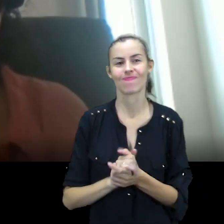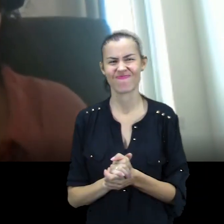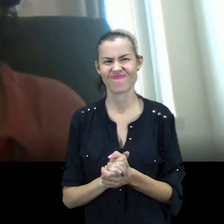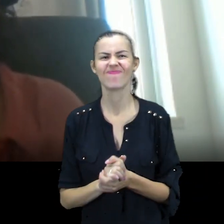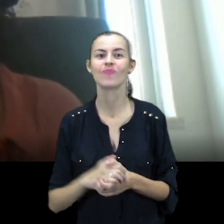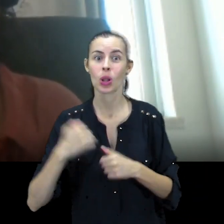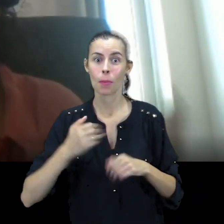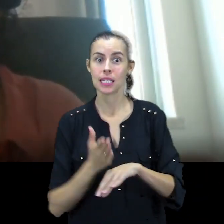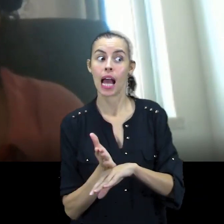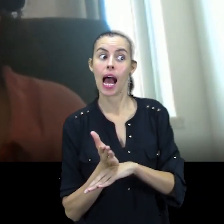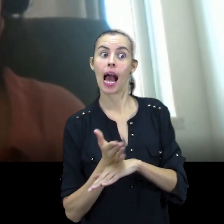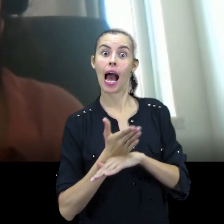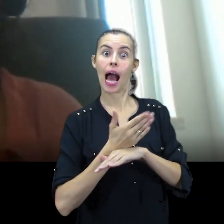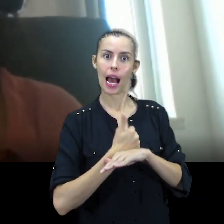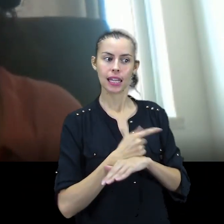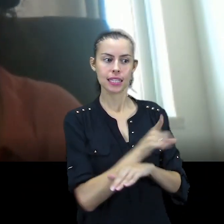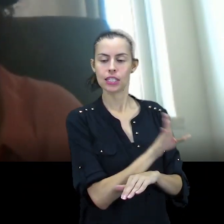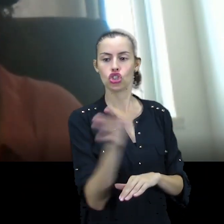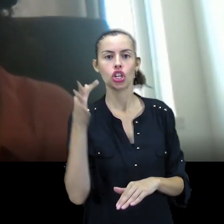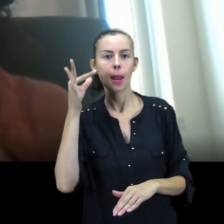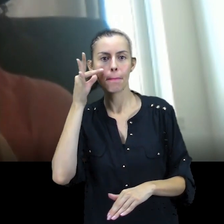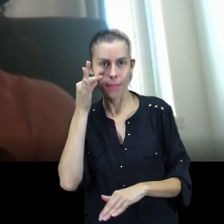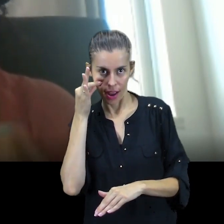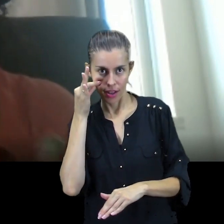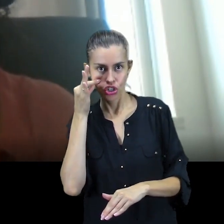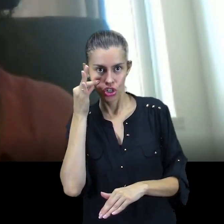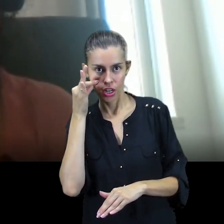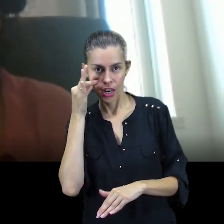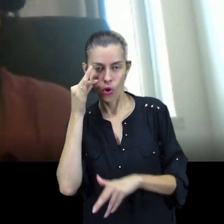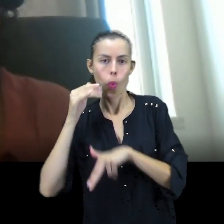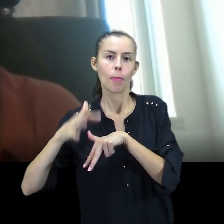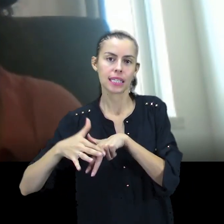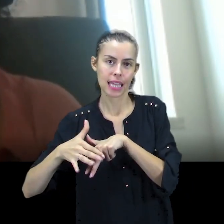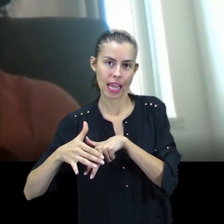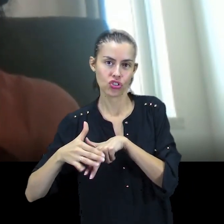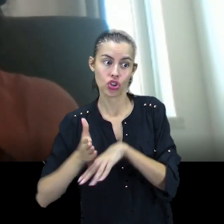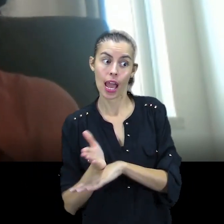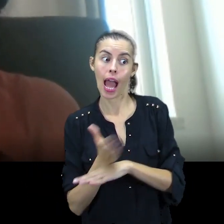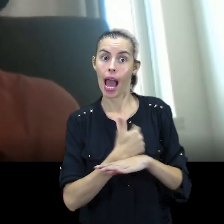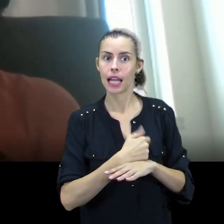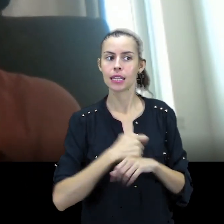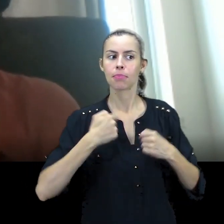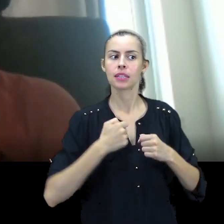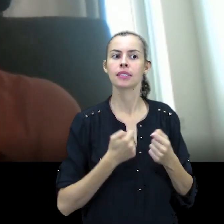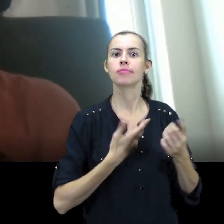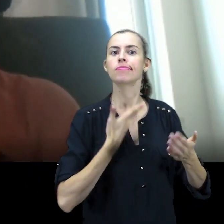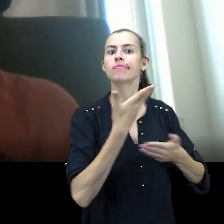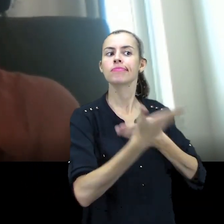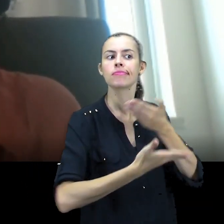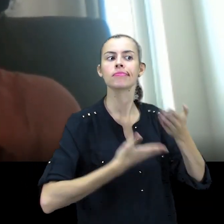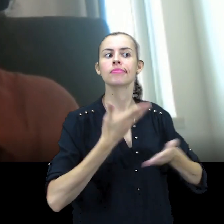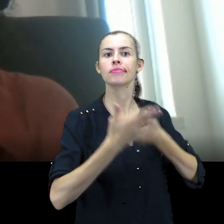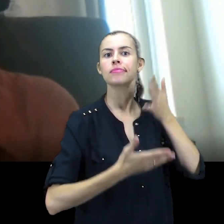são, o que subjaz ali naquela pessoa que chega com uma doença dentro de uma unidade básica de